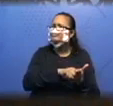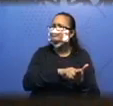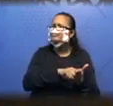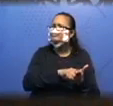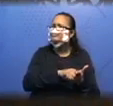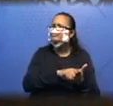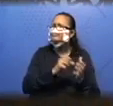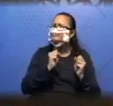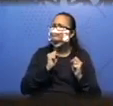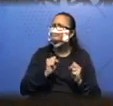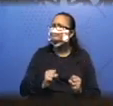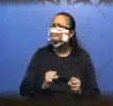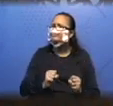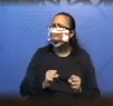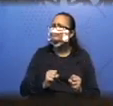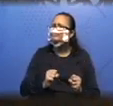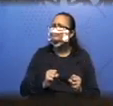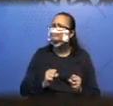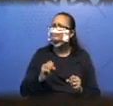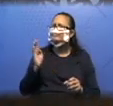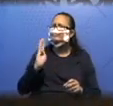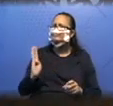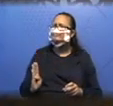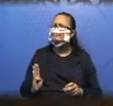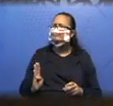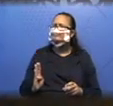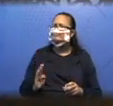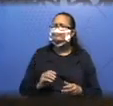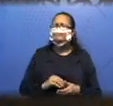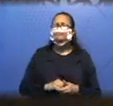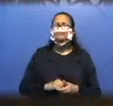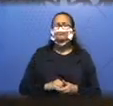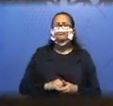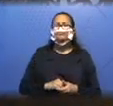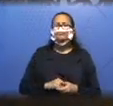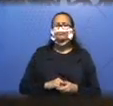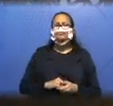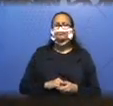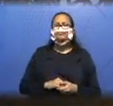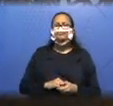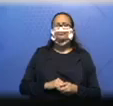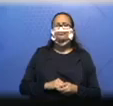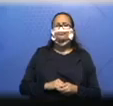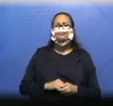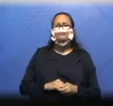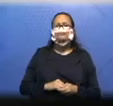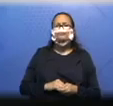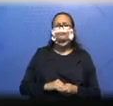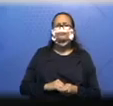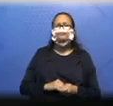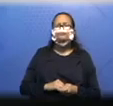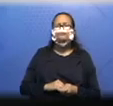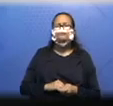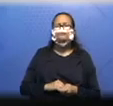realmente tomar posse das terras que hoje chamam Brasil. Pessoal,